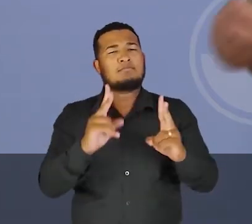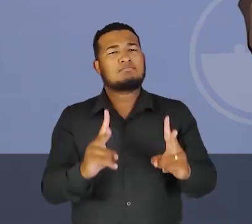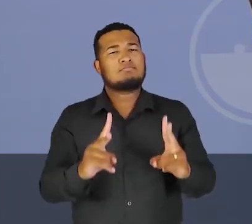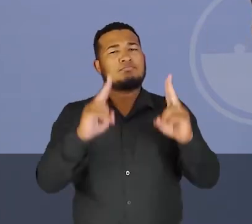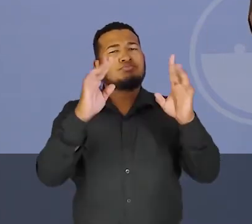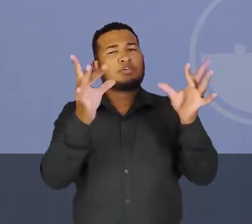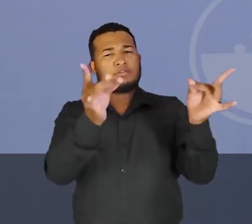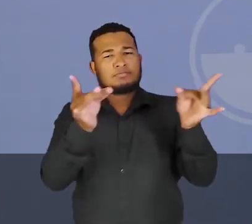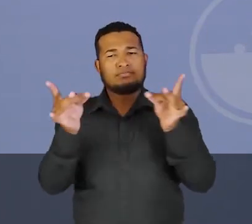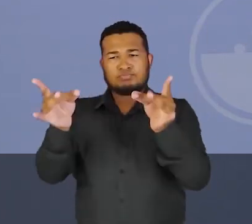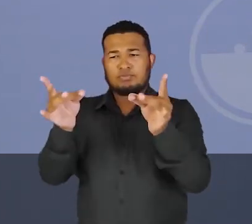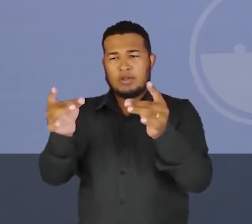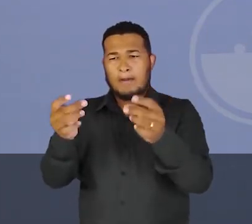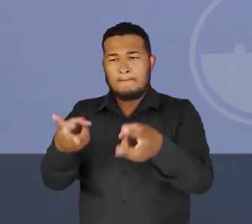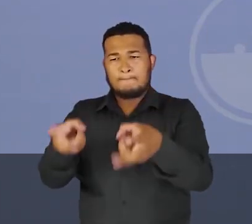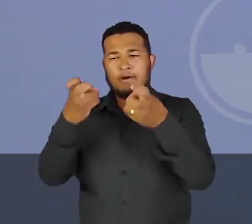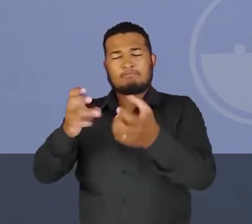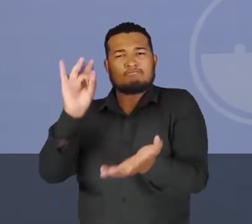gente